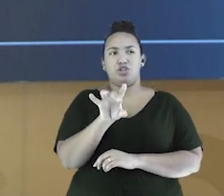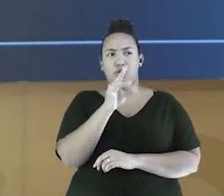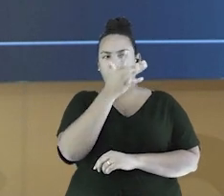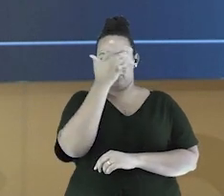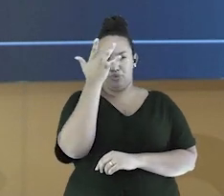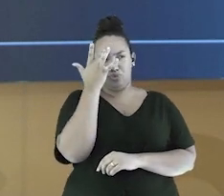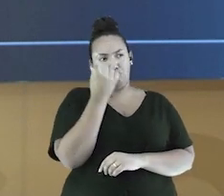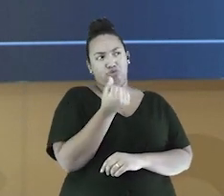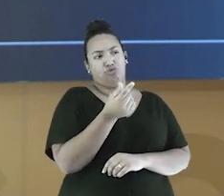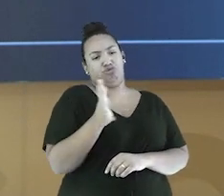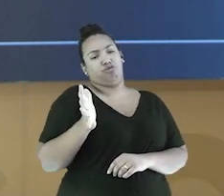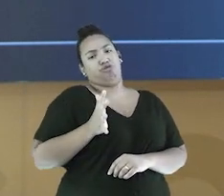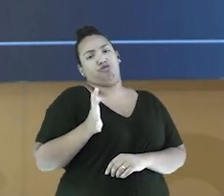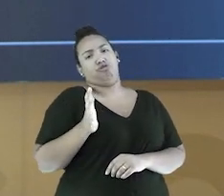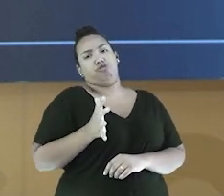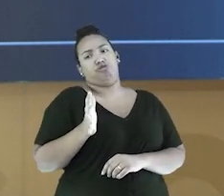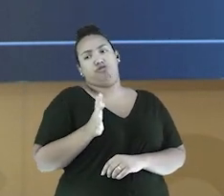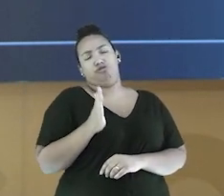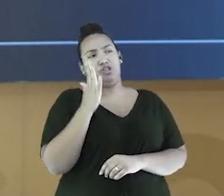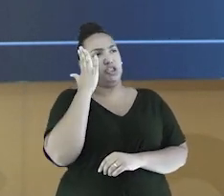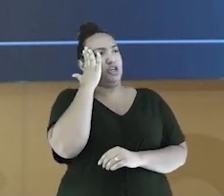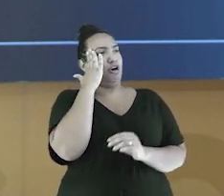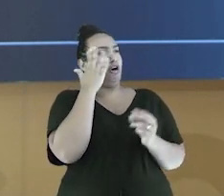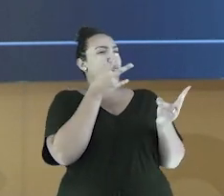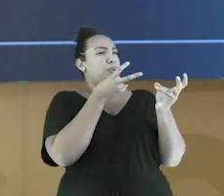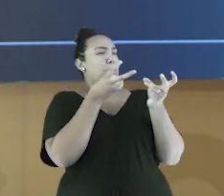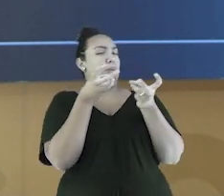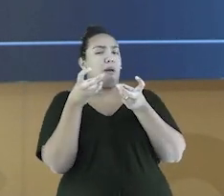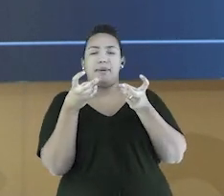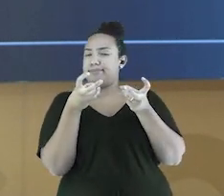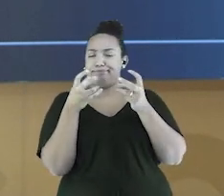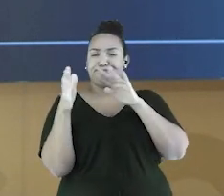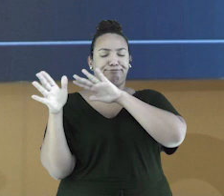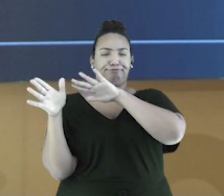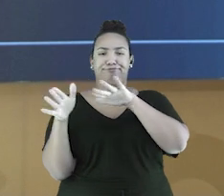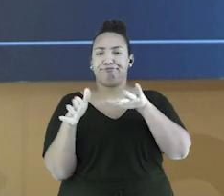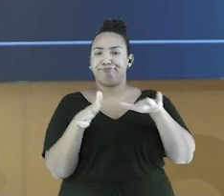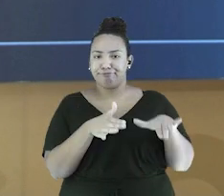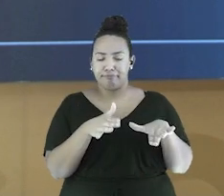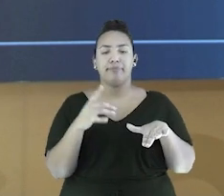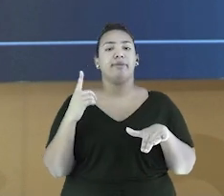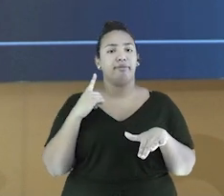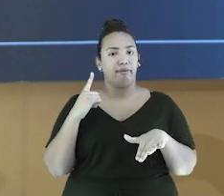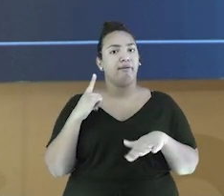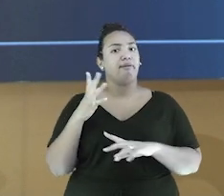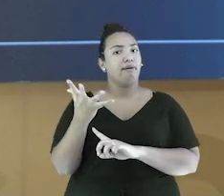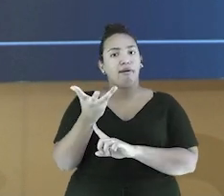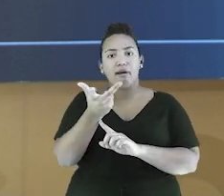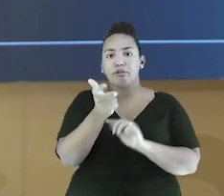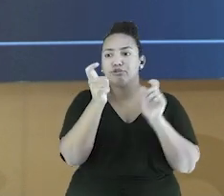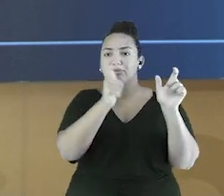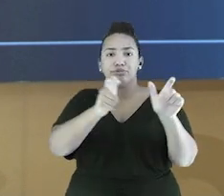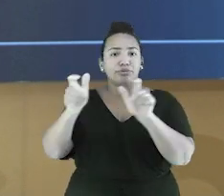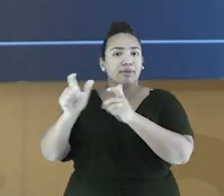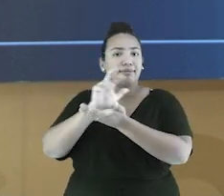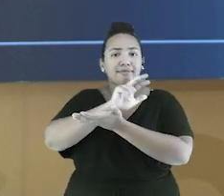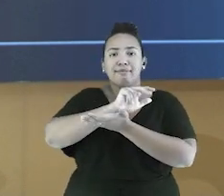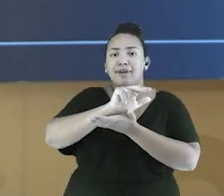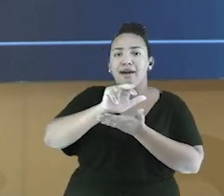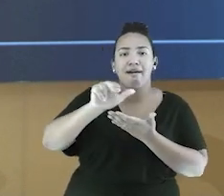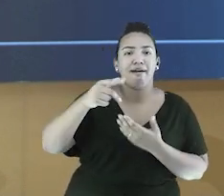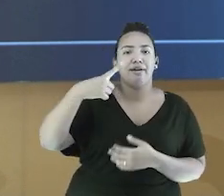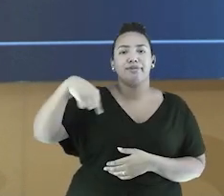quem tem dinheiro ou só para quem sabe apreciar. Mas na realidade, é que tem arte em tudo que nós